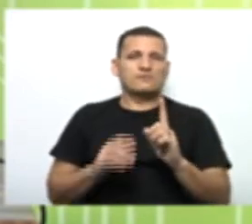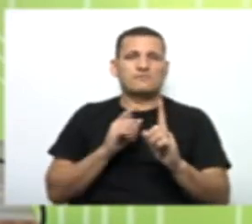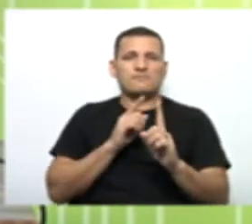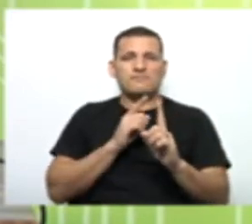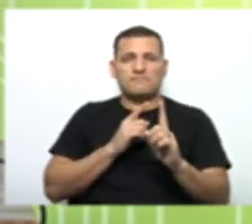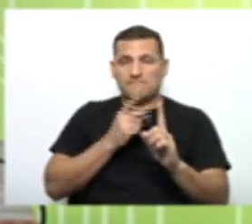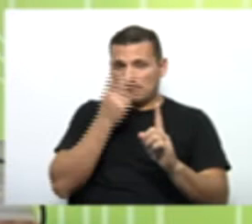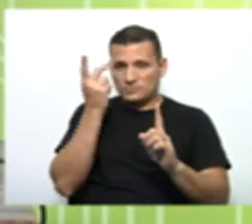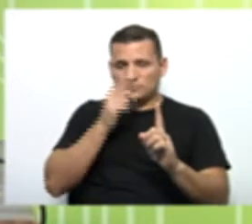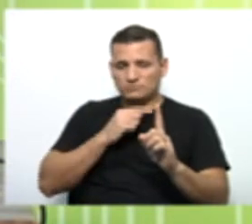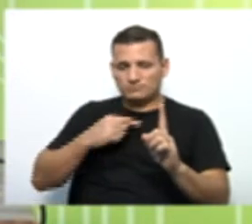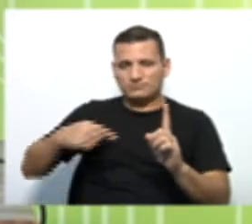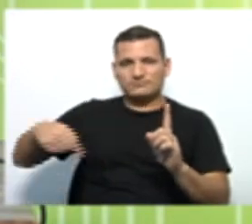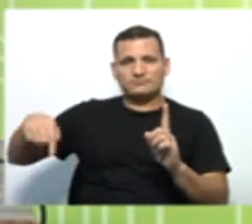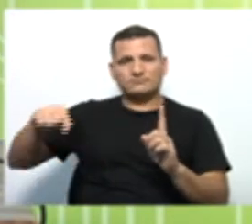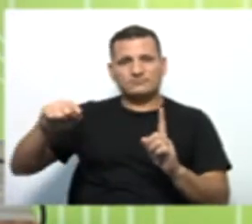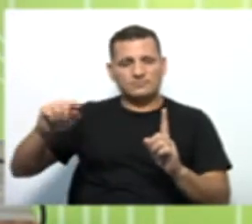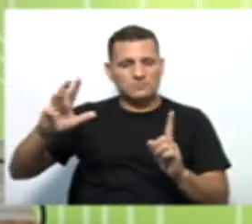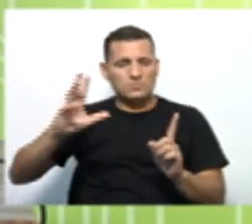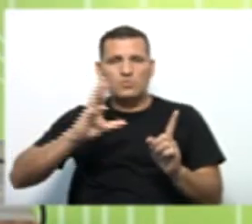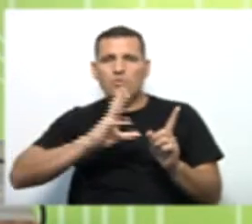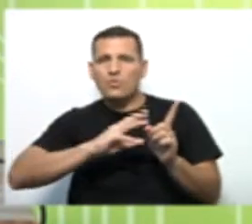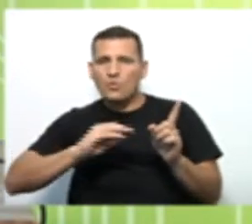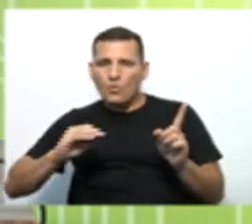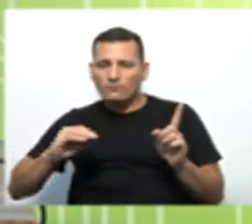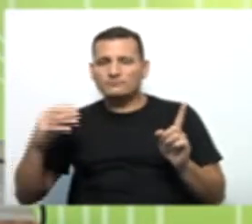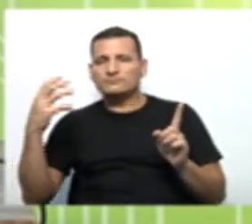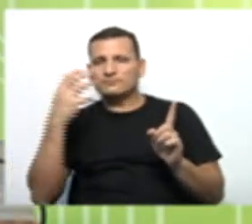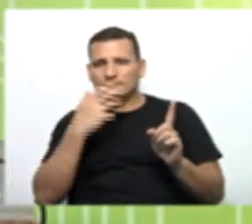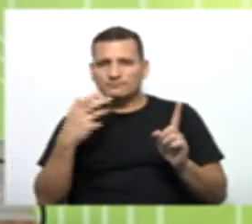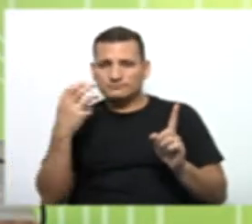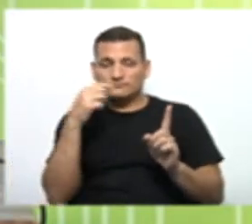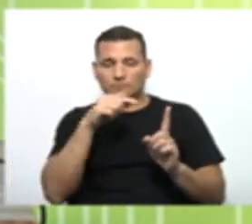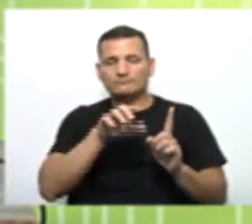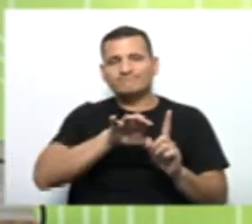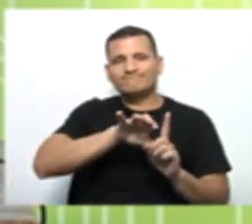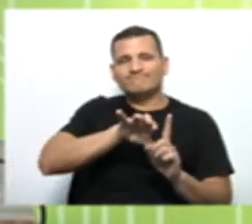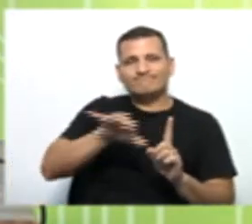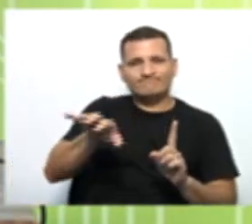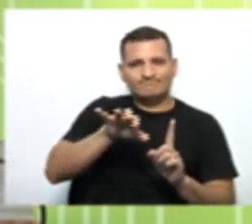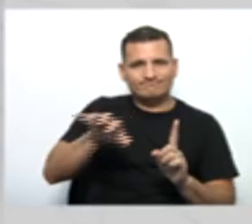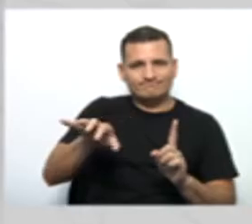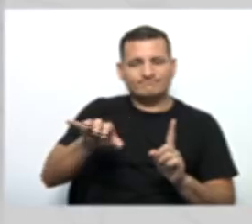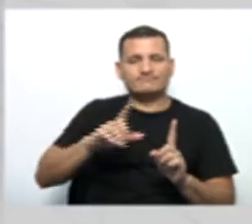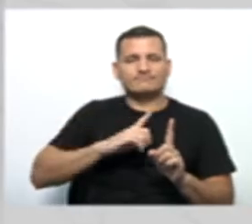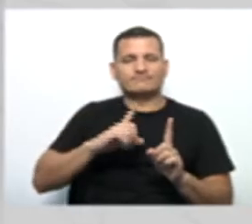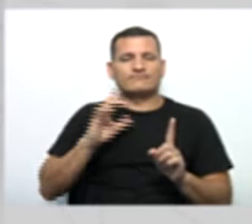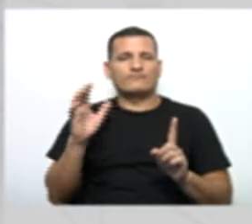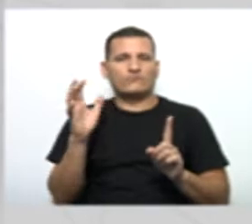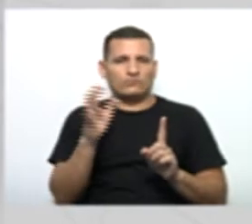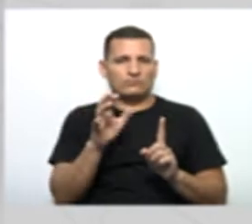ela. Então, você também é capaz de influenciar esse seu meio ambiente.